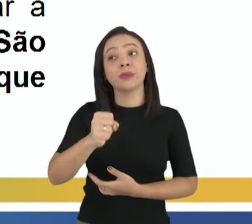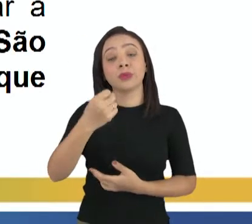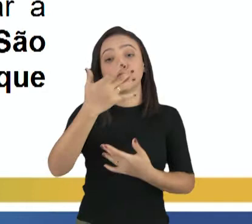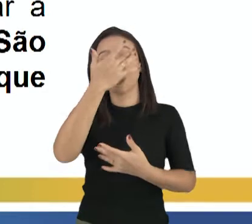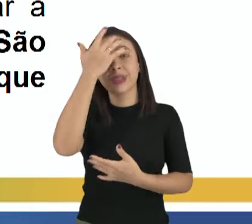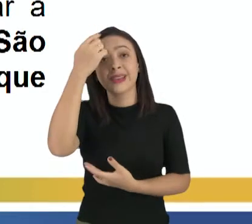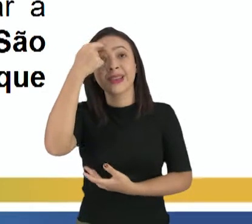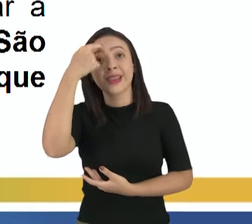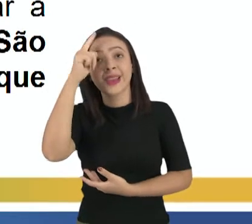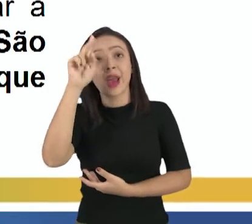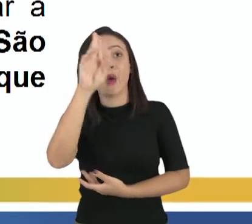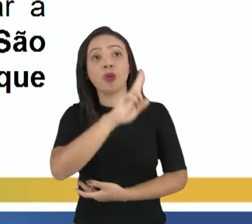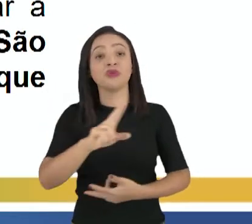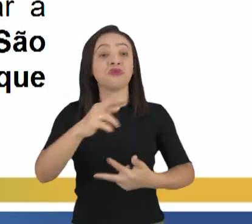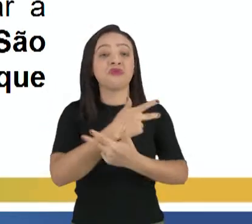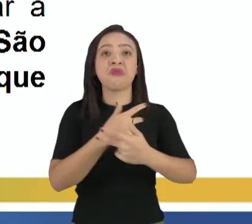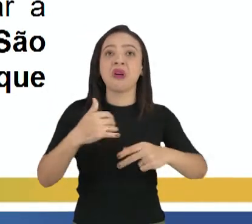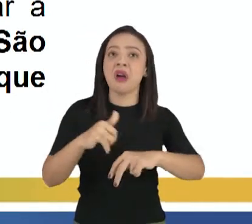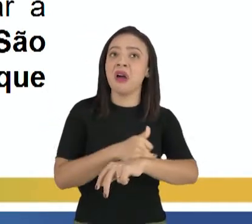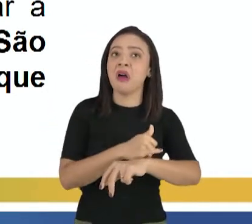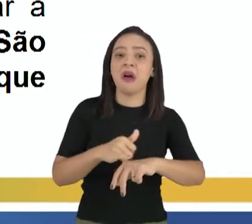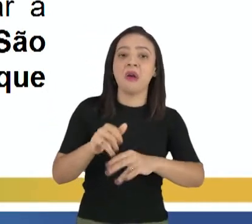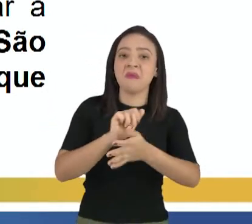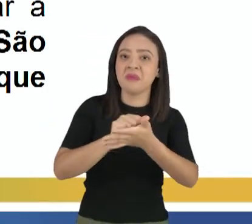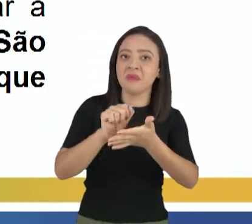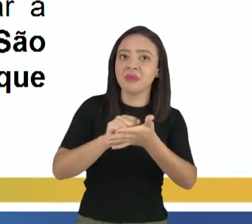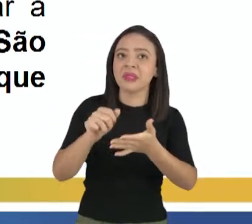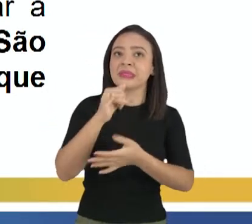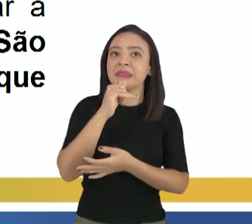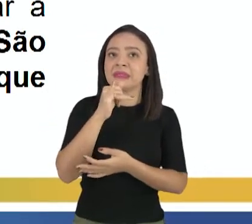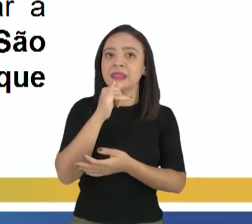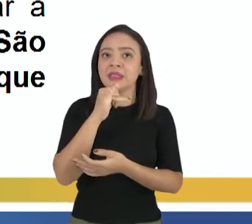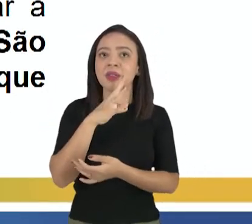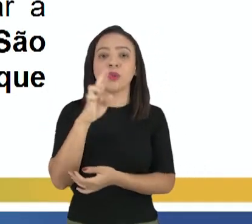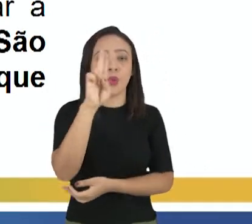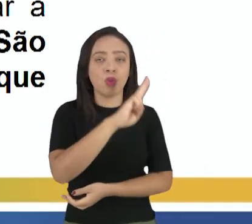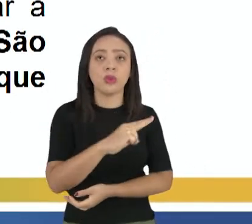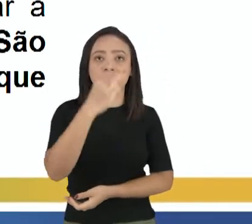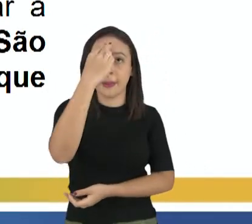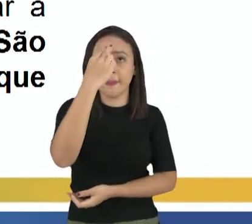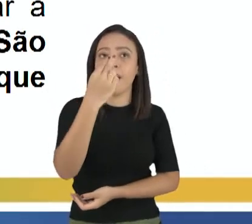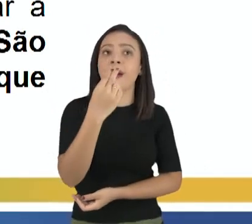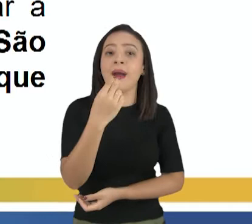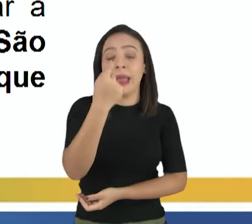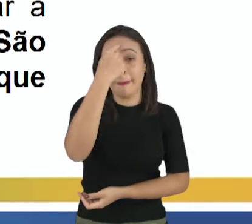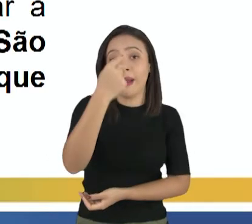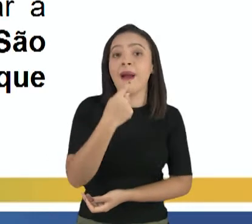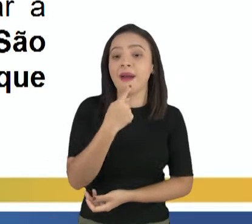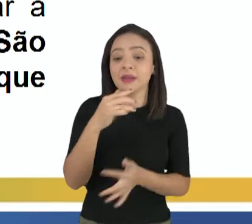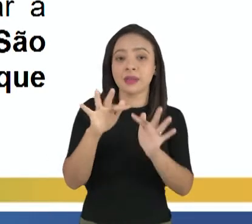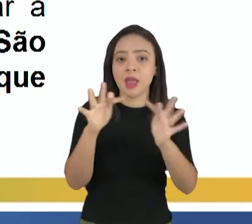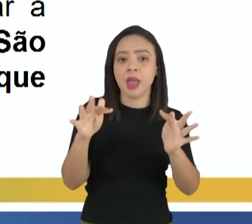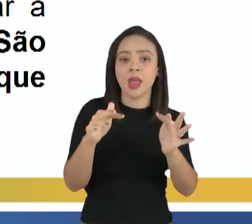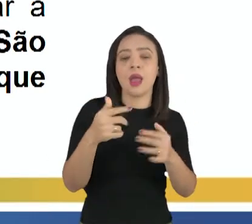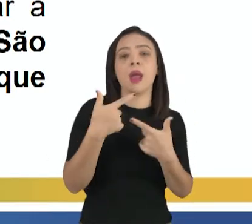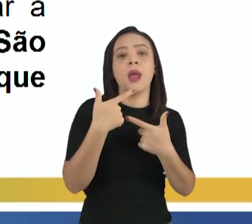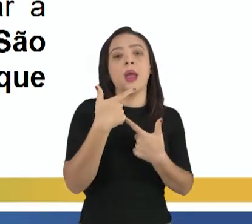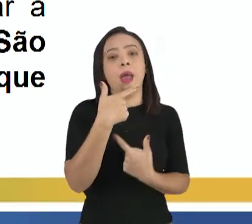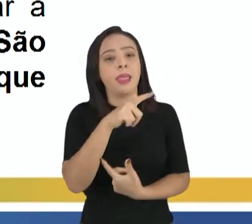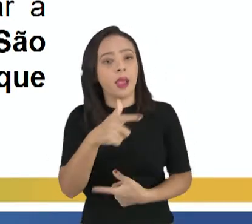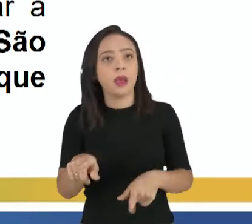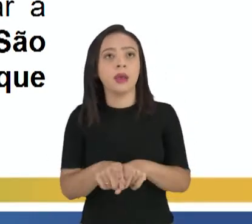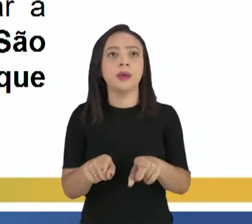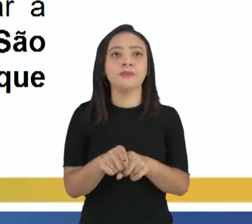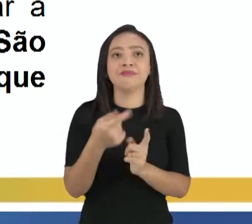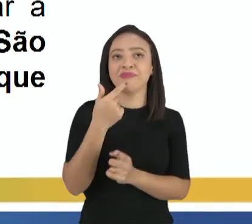publicitários, utilizam diversas ferramentas discursivas, por exemplo, o uso de imagens, da linguagem simples e do humor. Nota